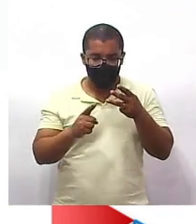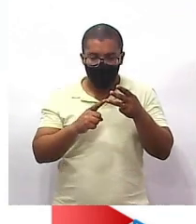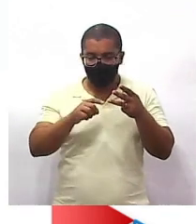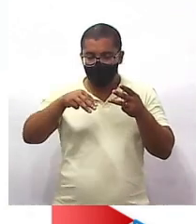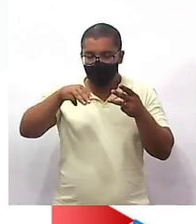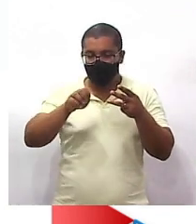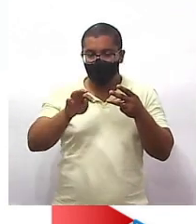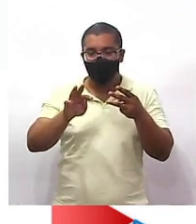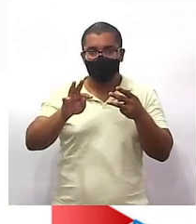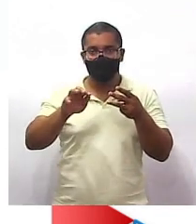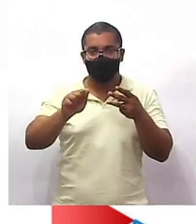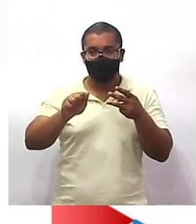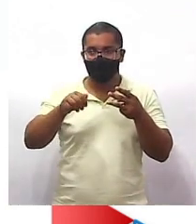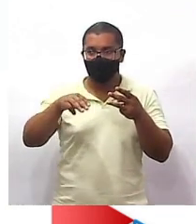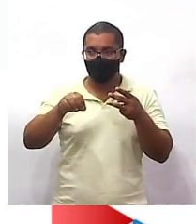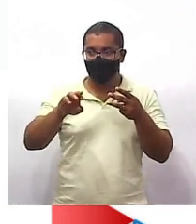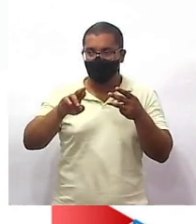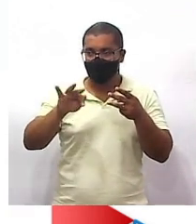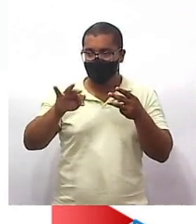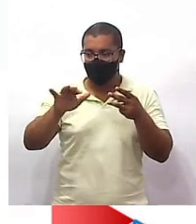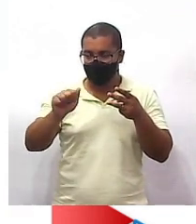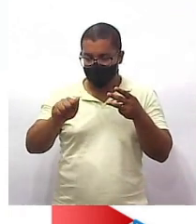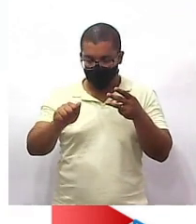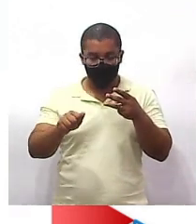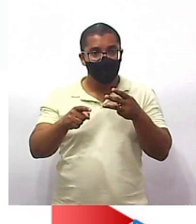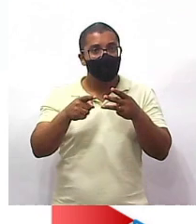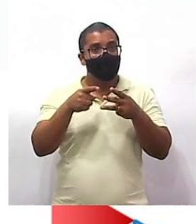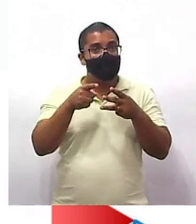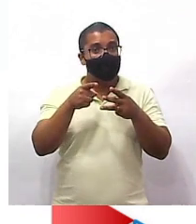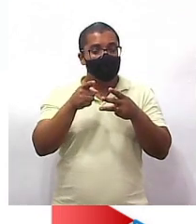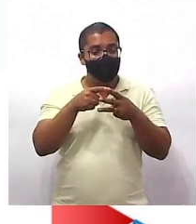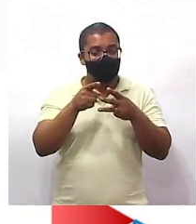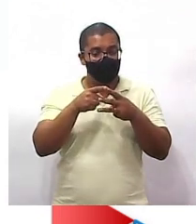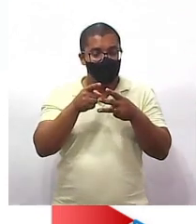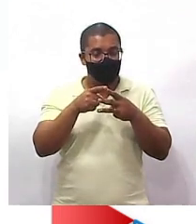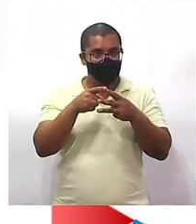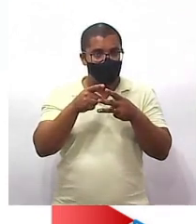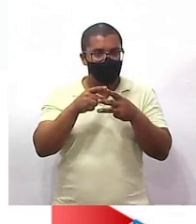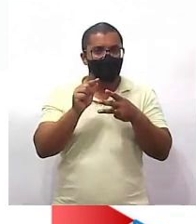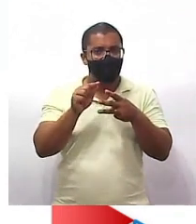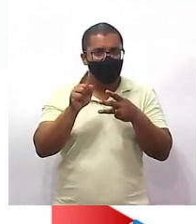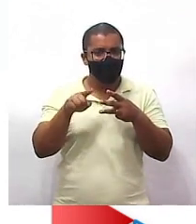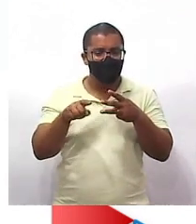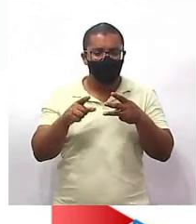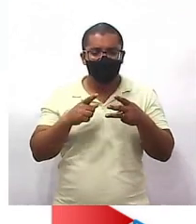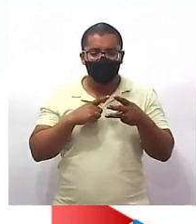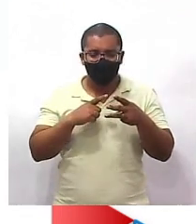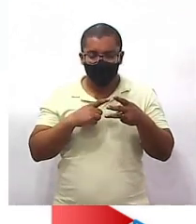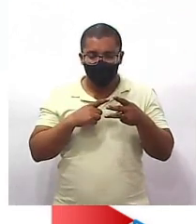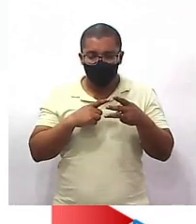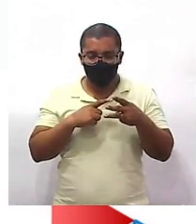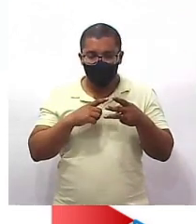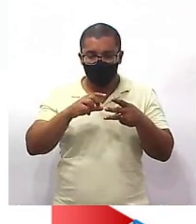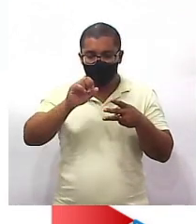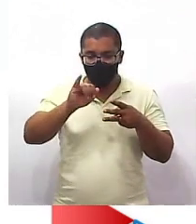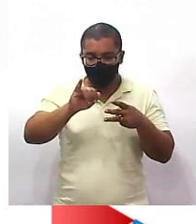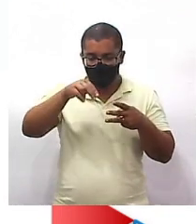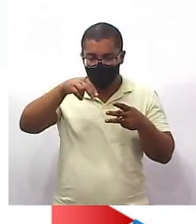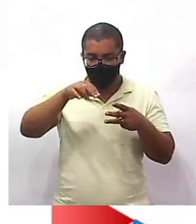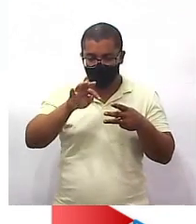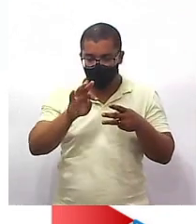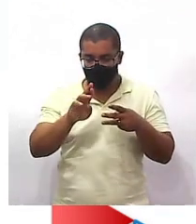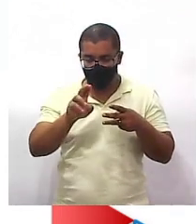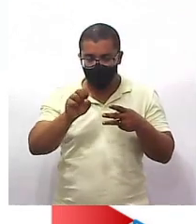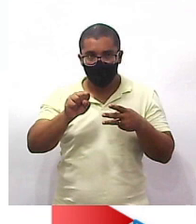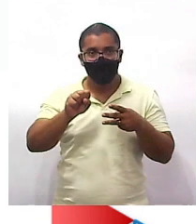a gente está falando ali do magma, né? Que elas podem ser intrusivas ou extrusivas. Eu vou explicar